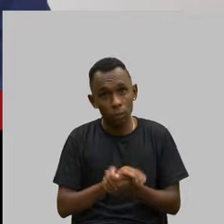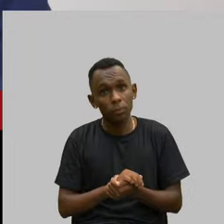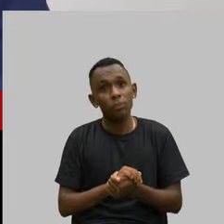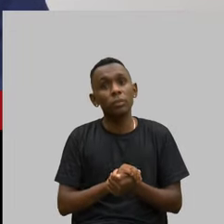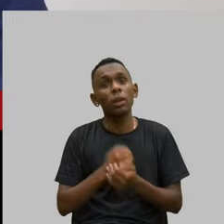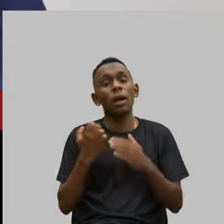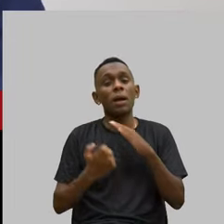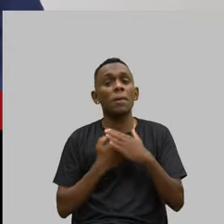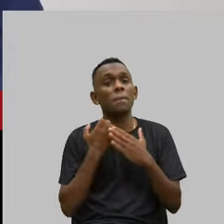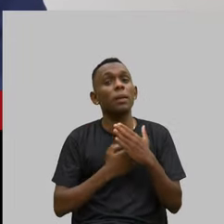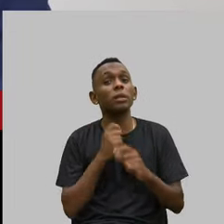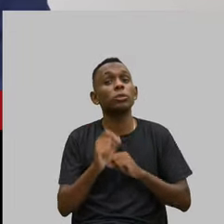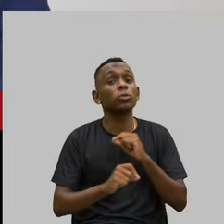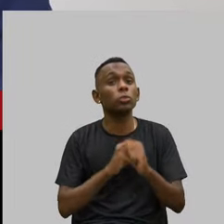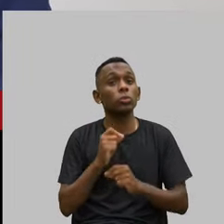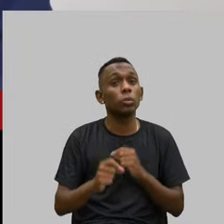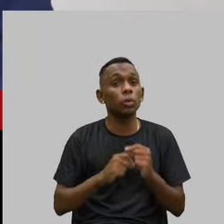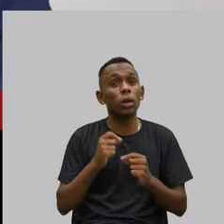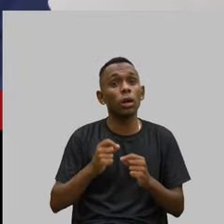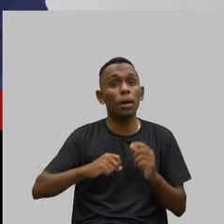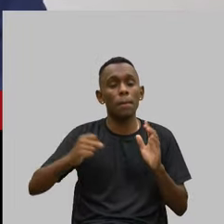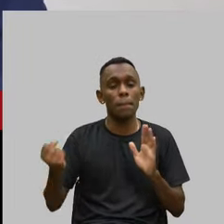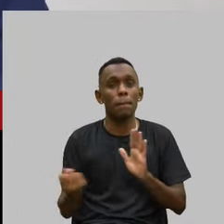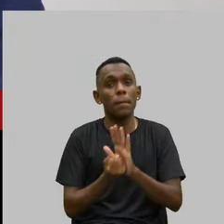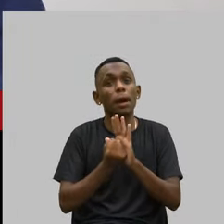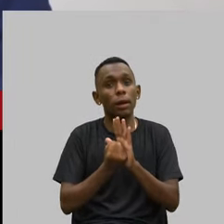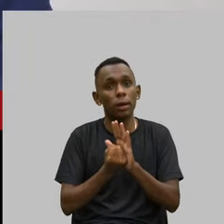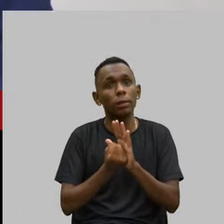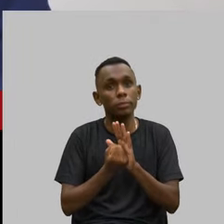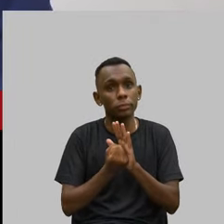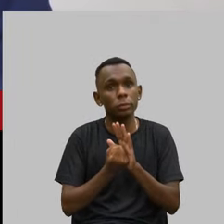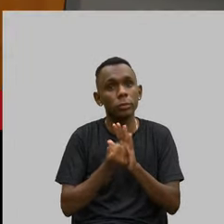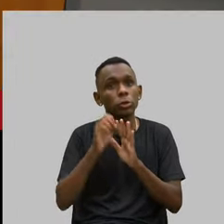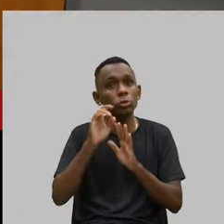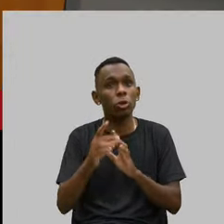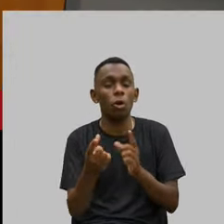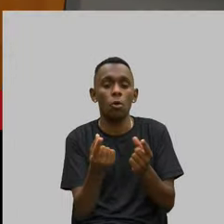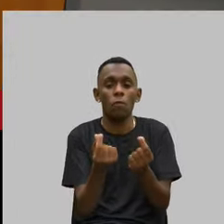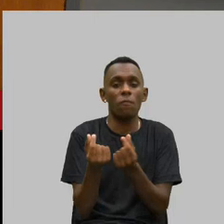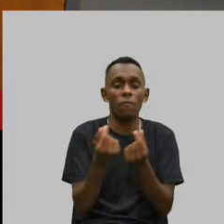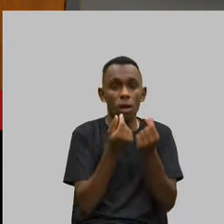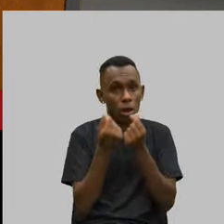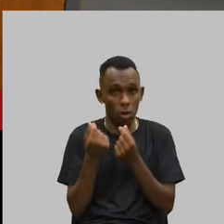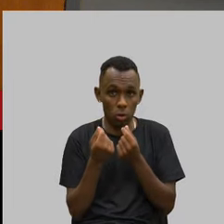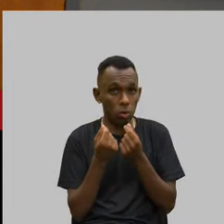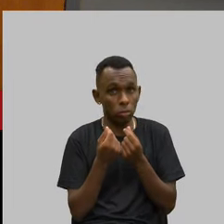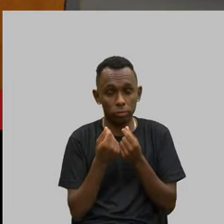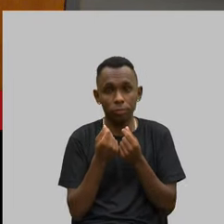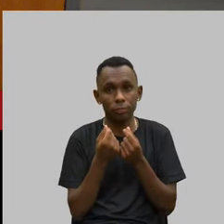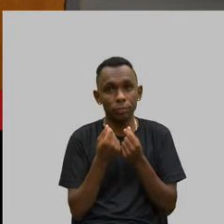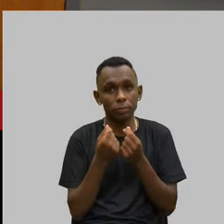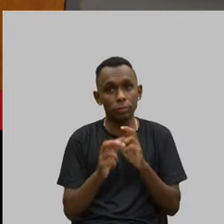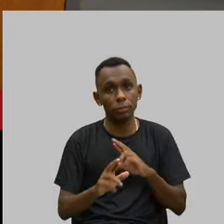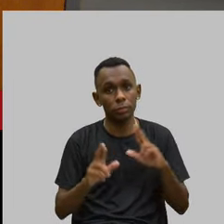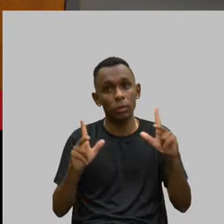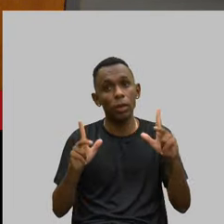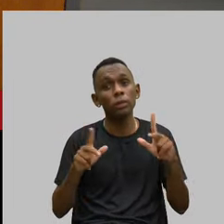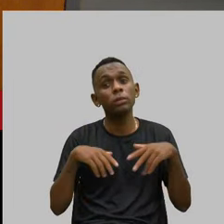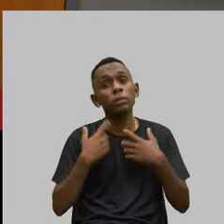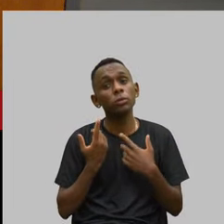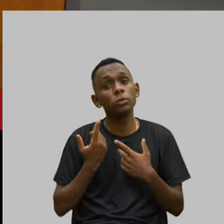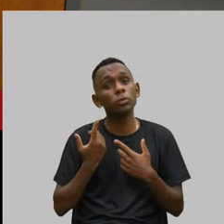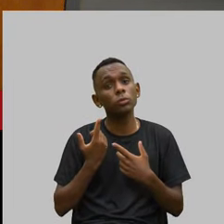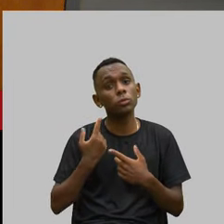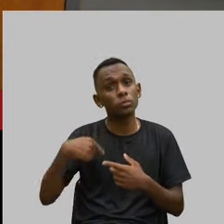consideração a questão patrimonial da codemig mas somente o valor das ações o que nunca deve ser feito vocês teriam